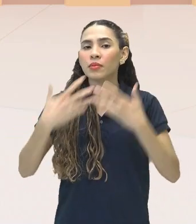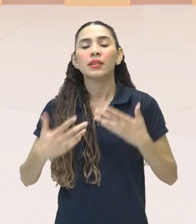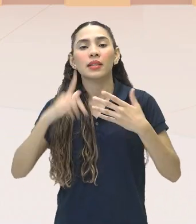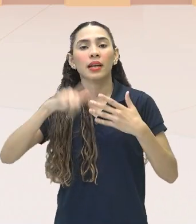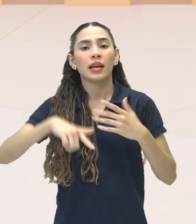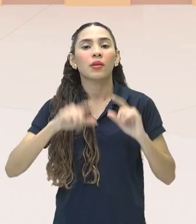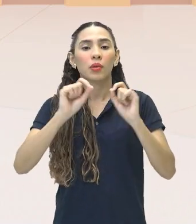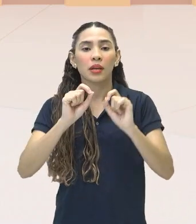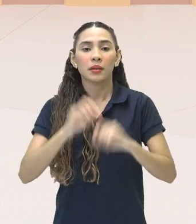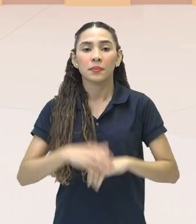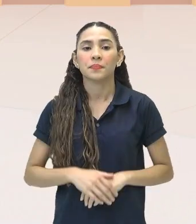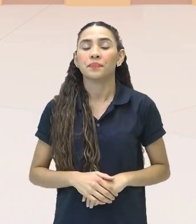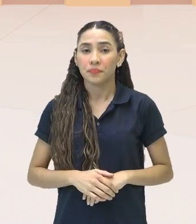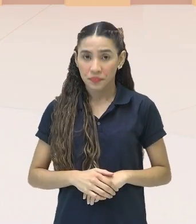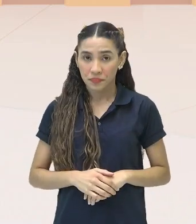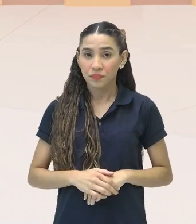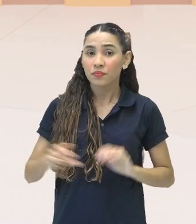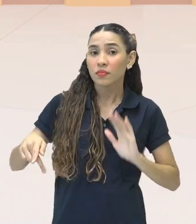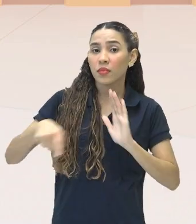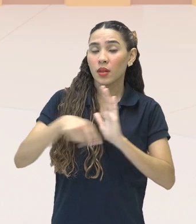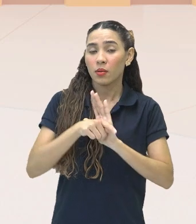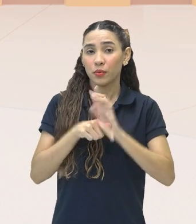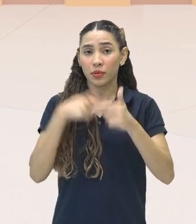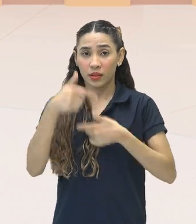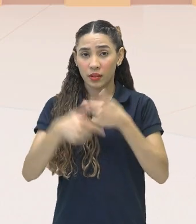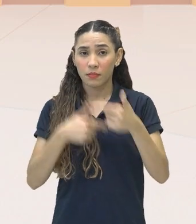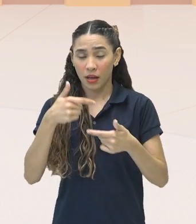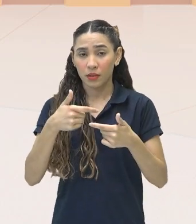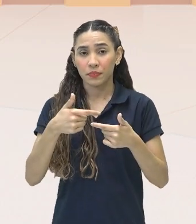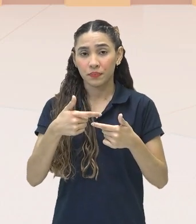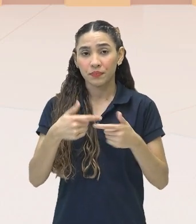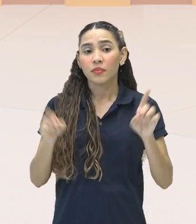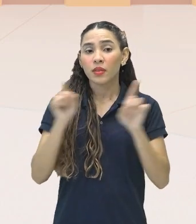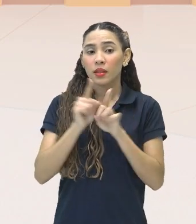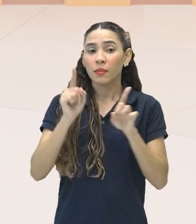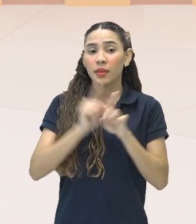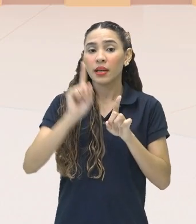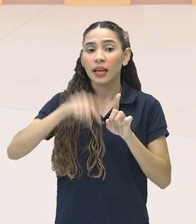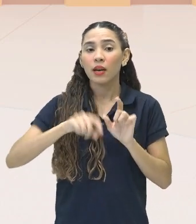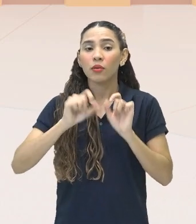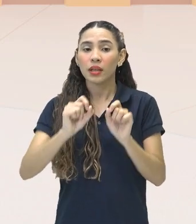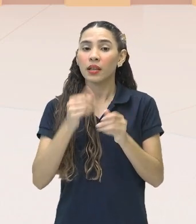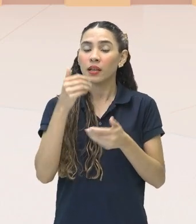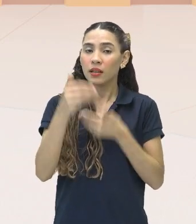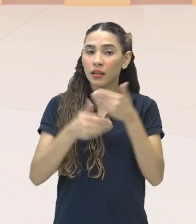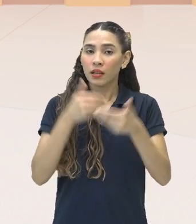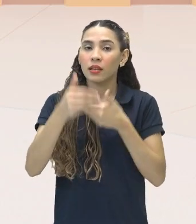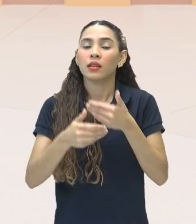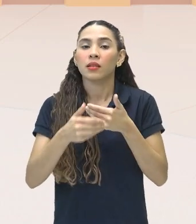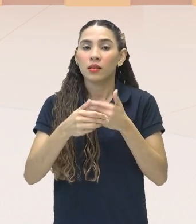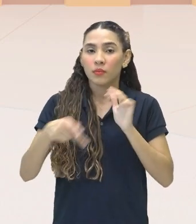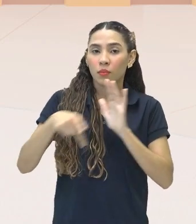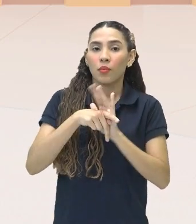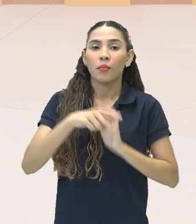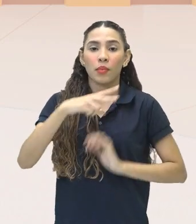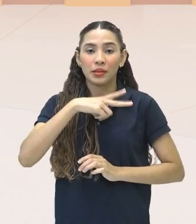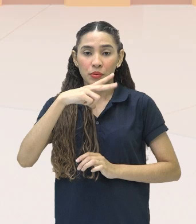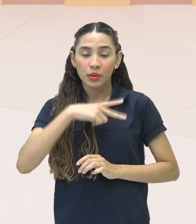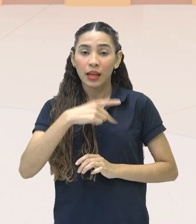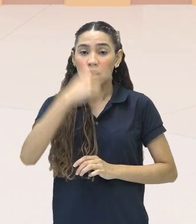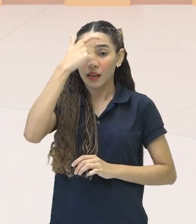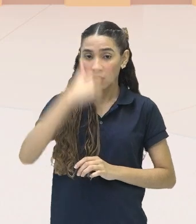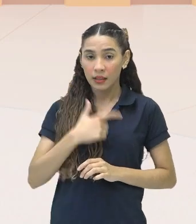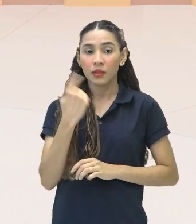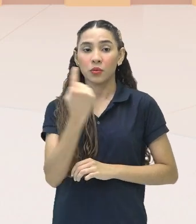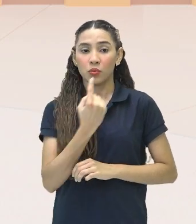forma no e pelo trabalho. E é na autoconstrução pessoal e individual que